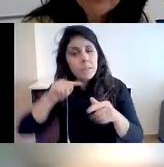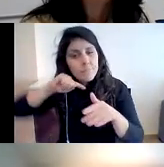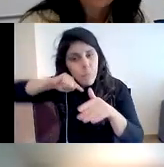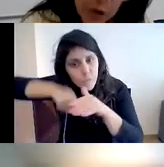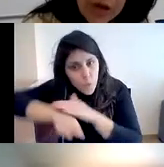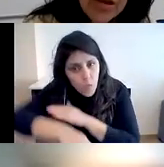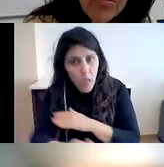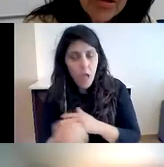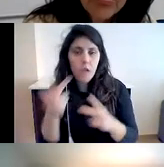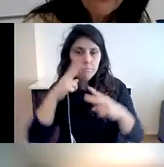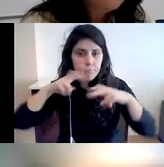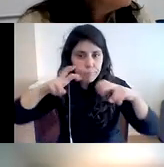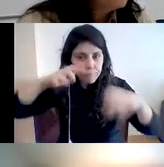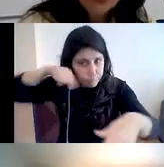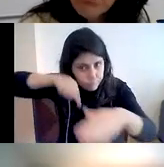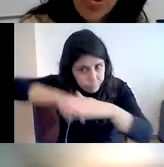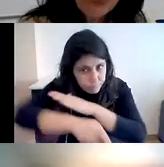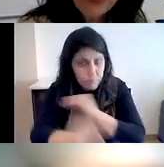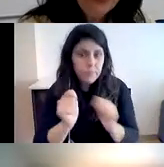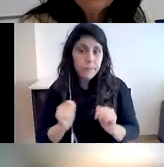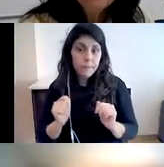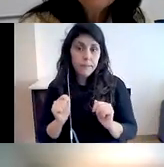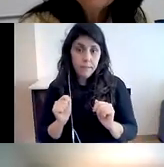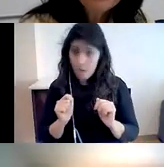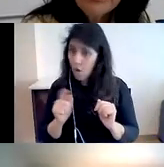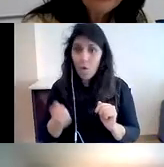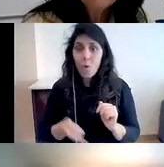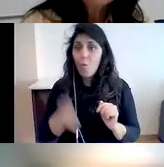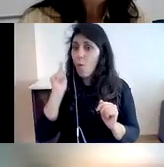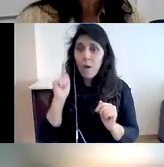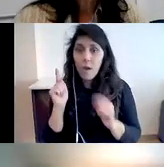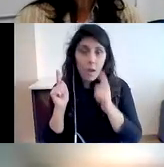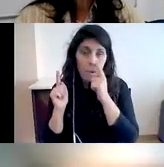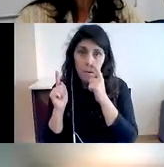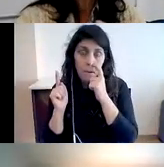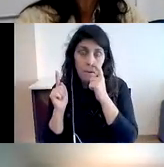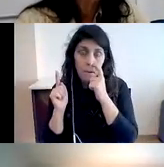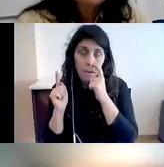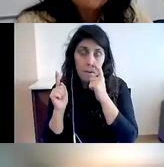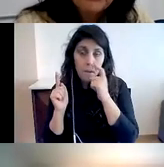não, no meu entendimento, de modo nenhum, não de ser,